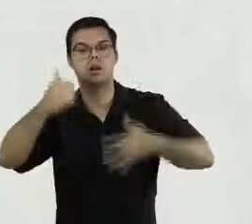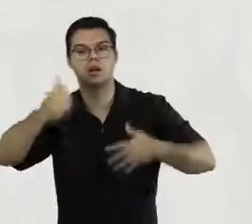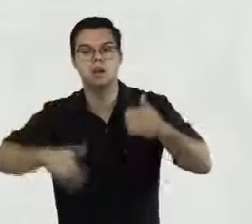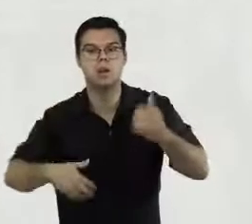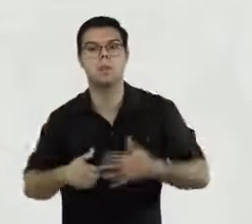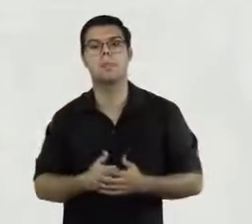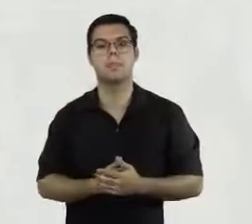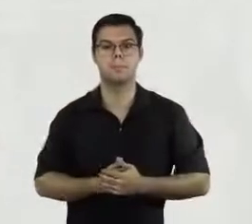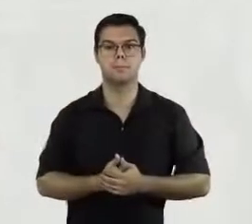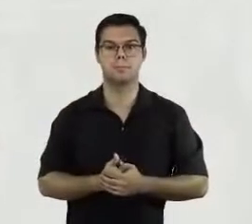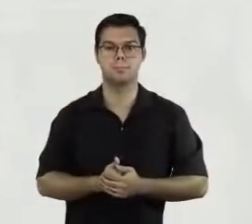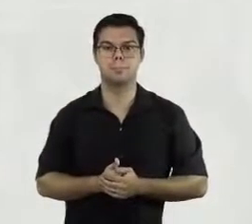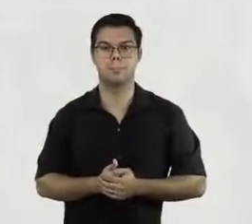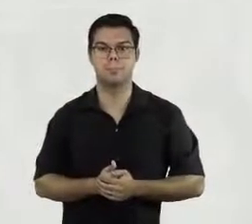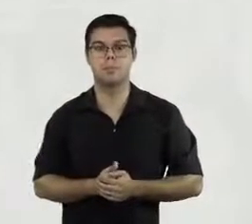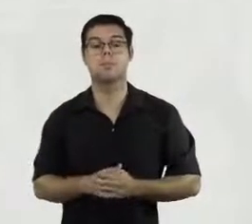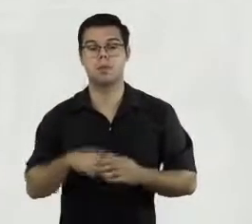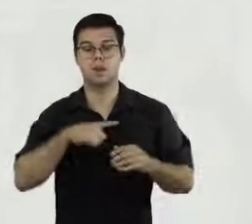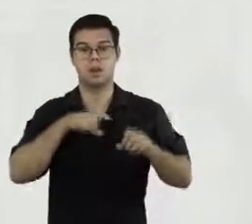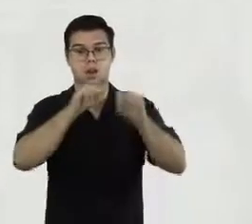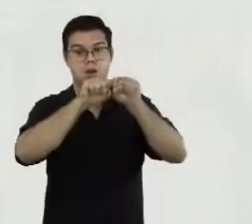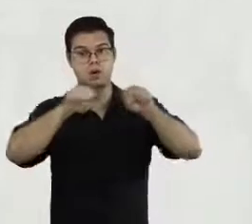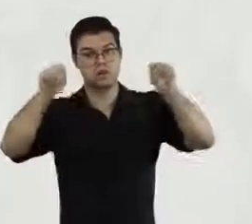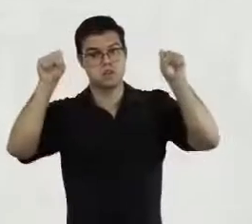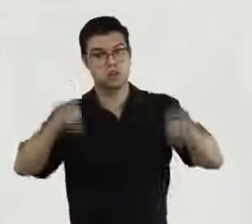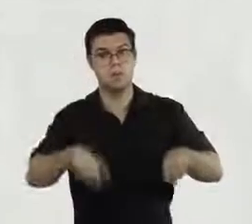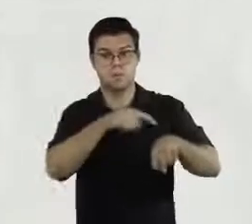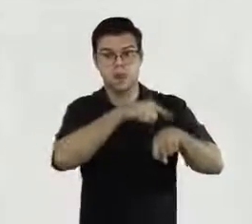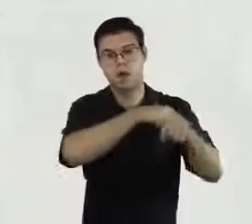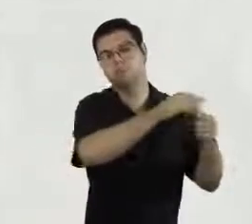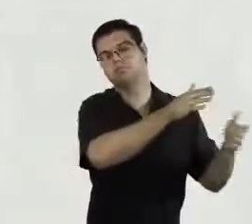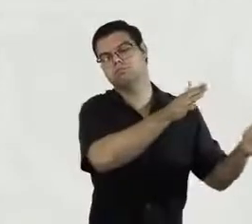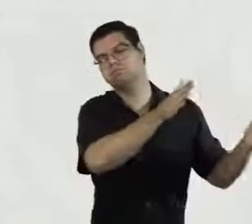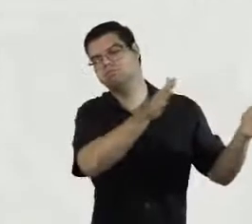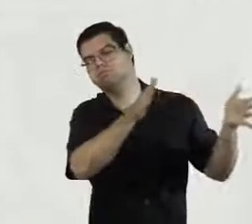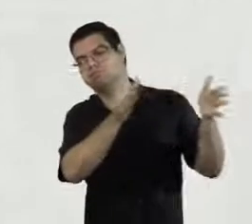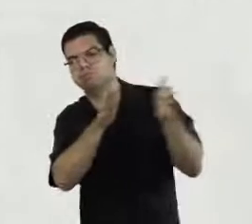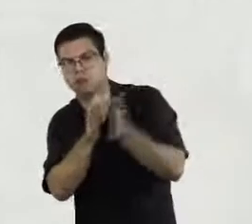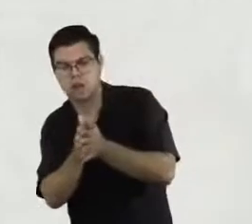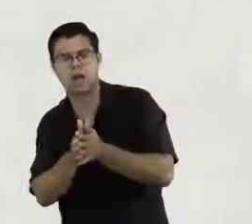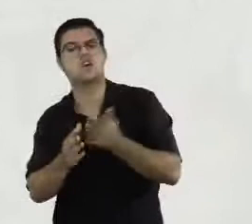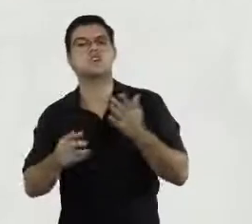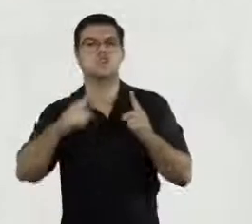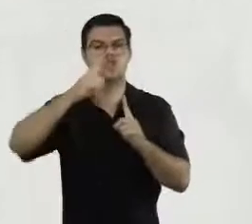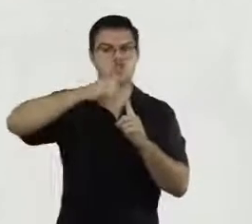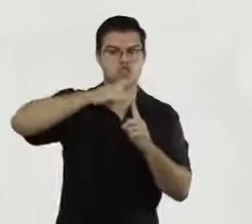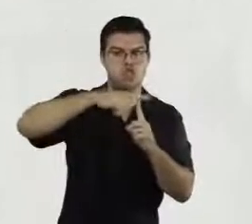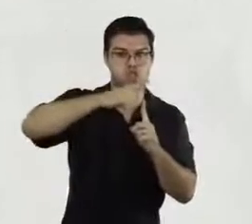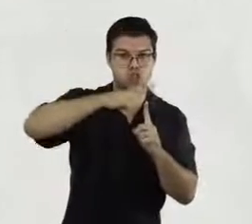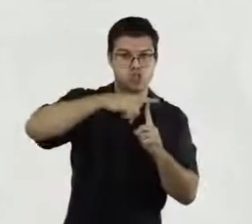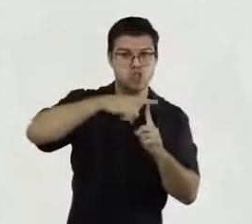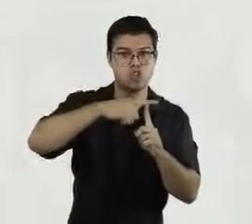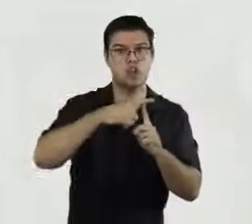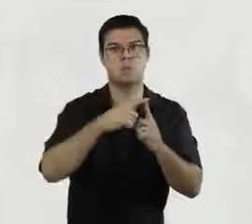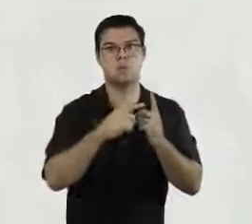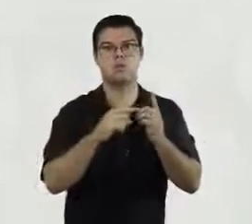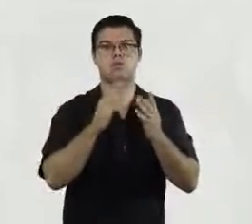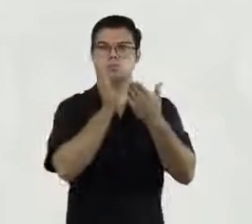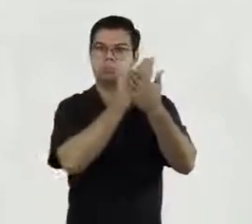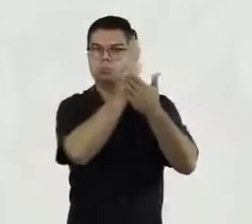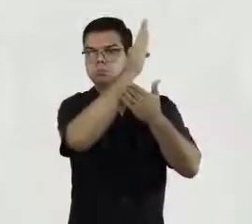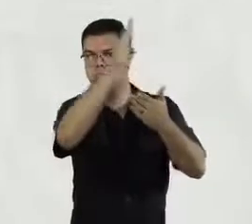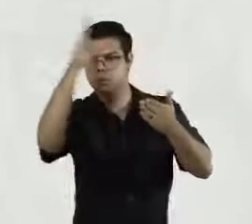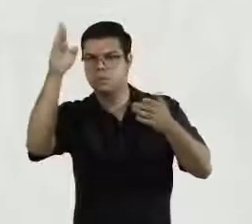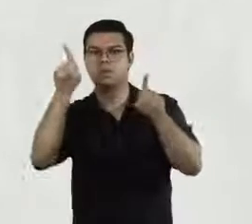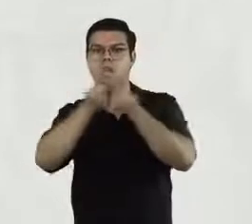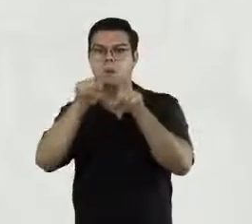of Chicago, com um sistema de arranjo cronológico de todos os tipos de bibliografias, incluindo suas